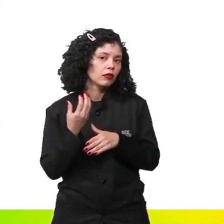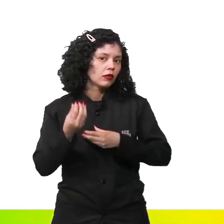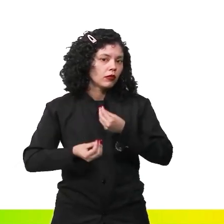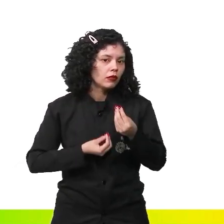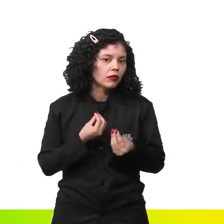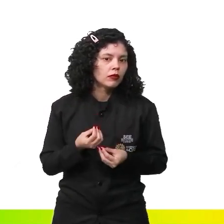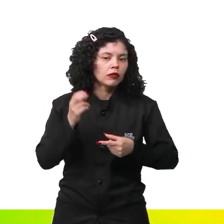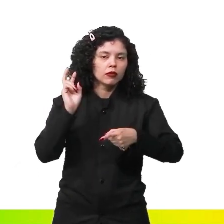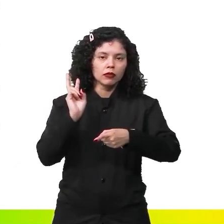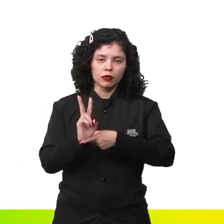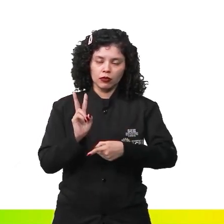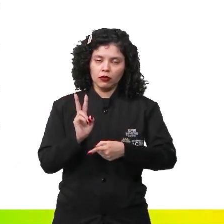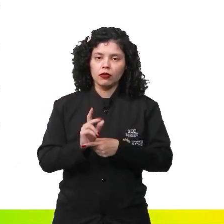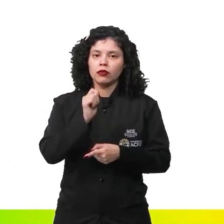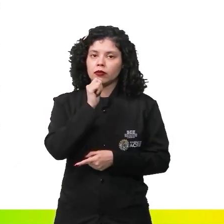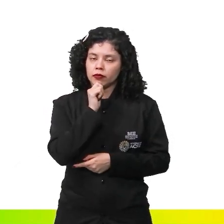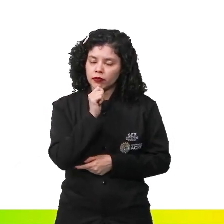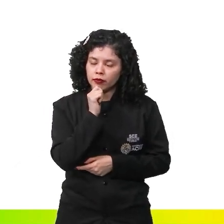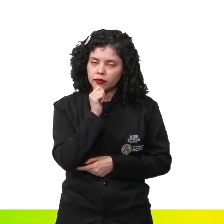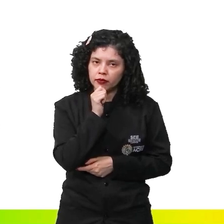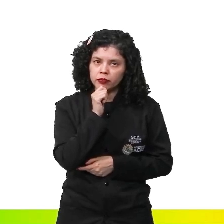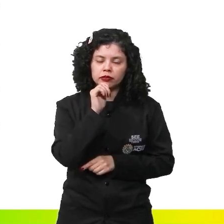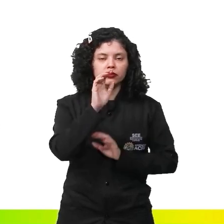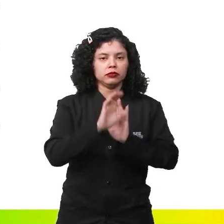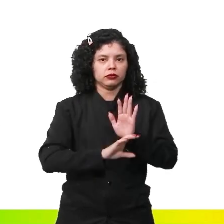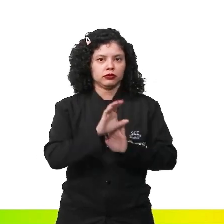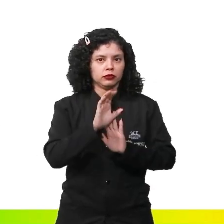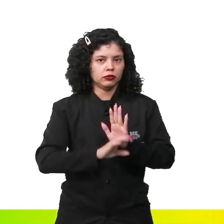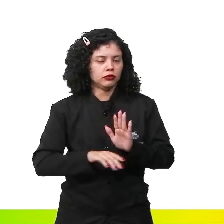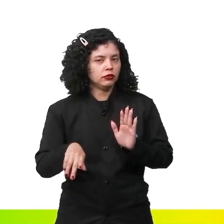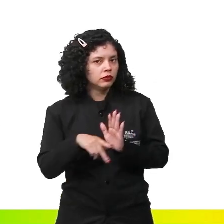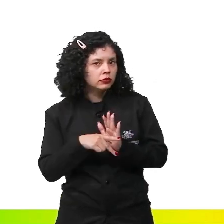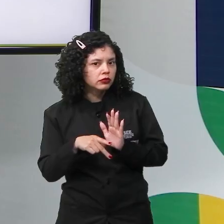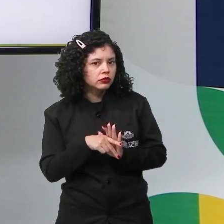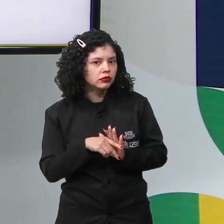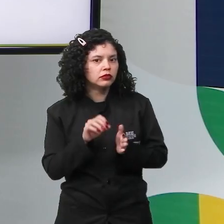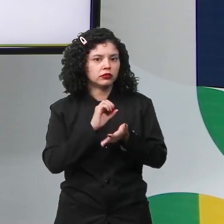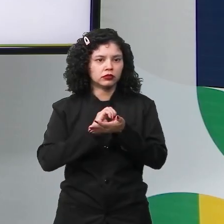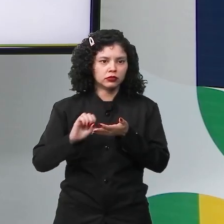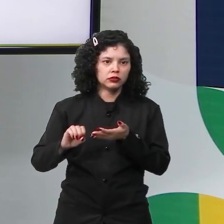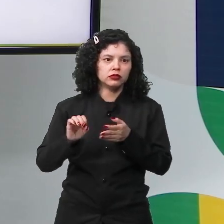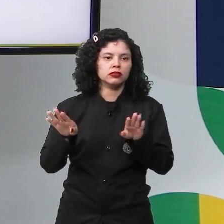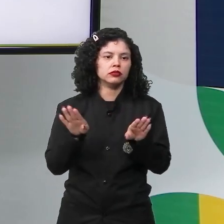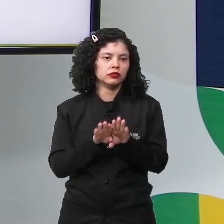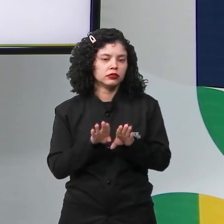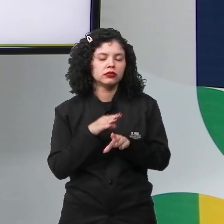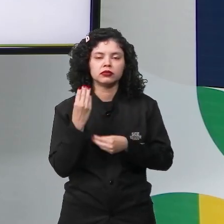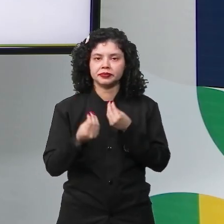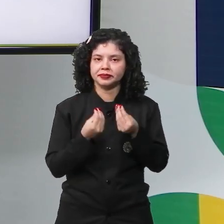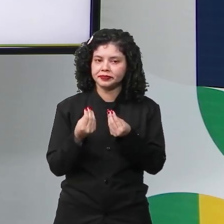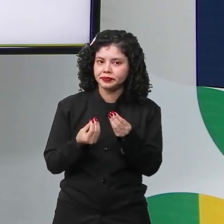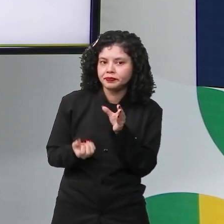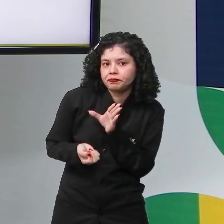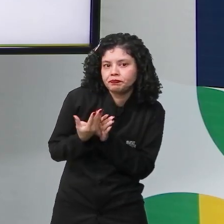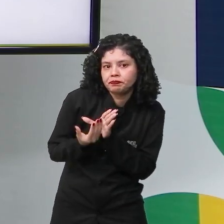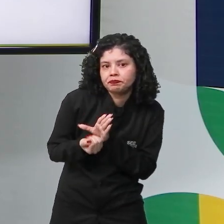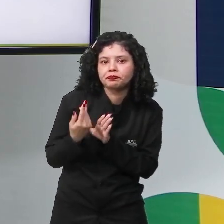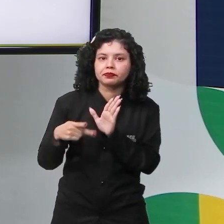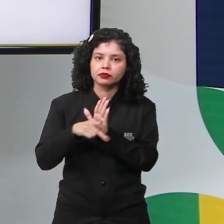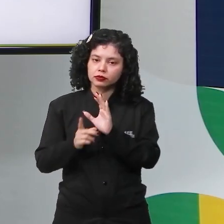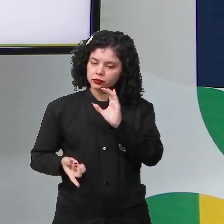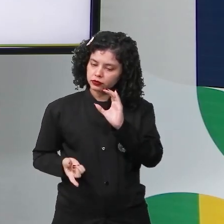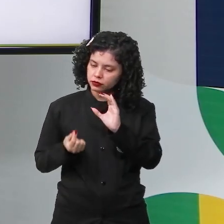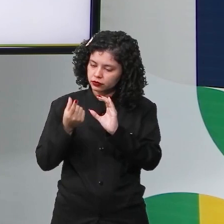de solidariedade que ele definiu como solidariedade orgânica por conta do modo de produção